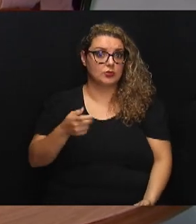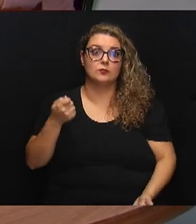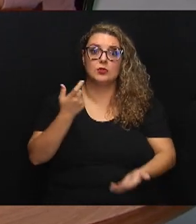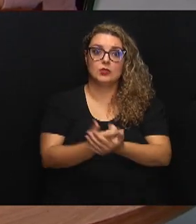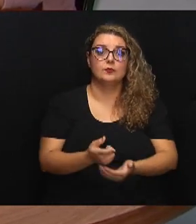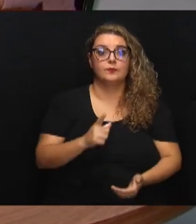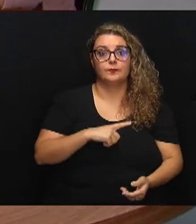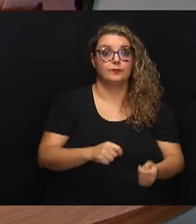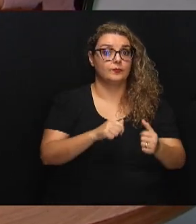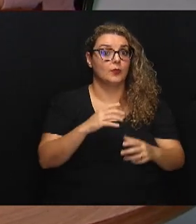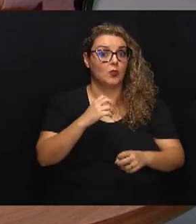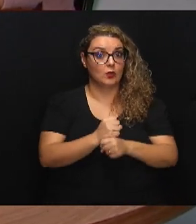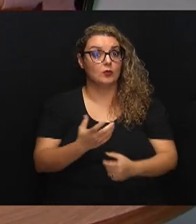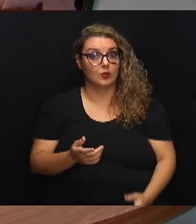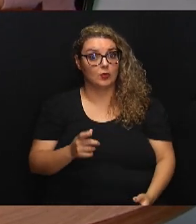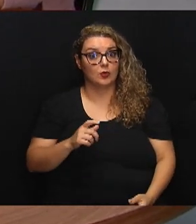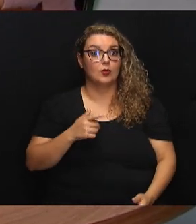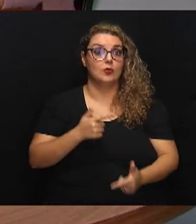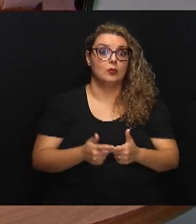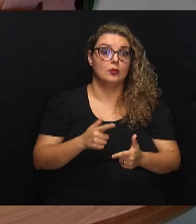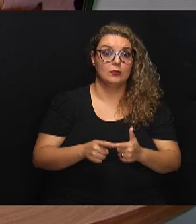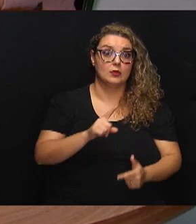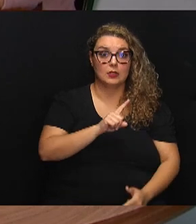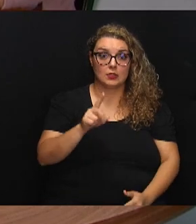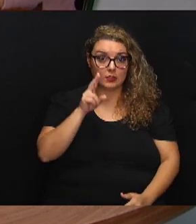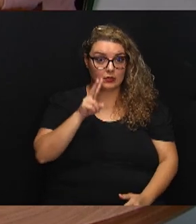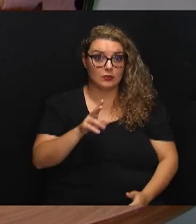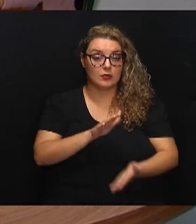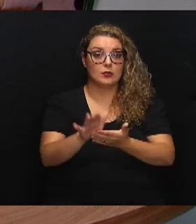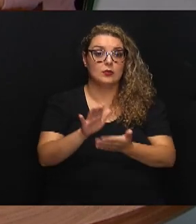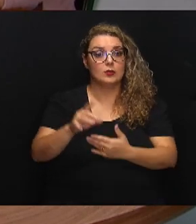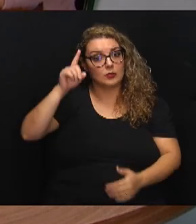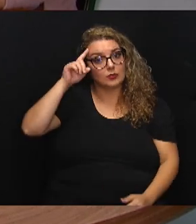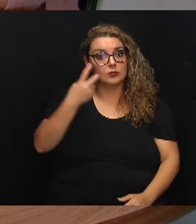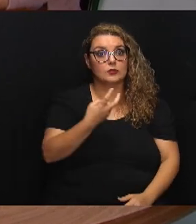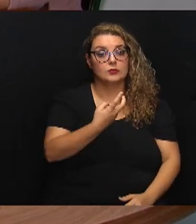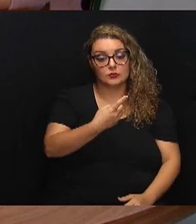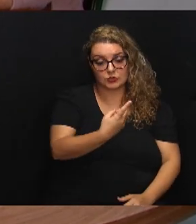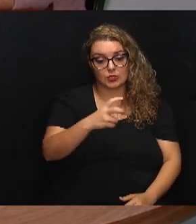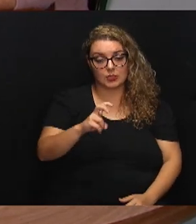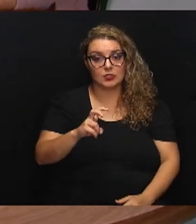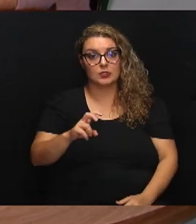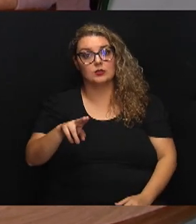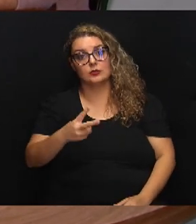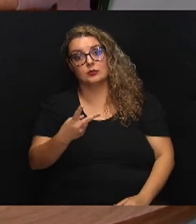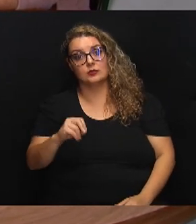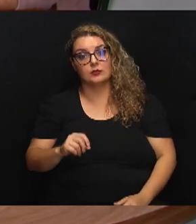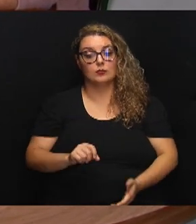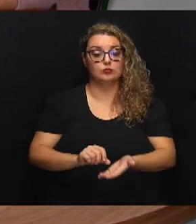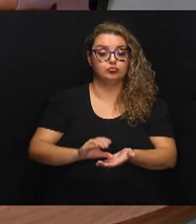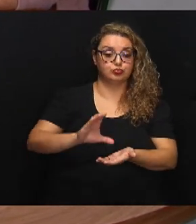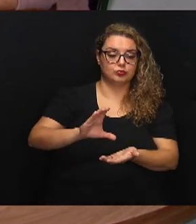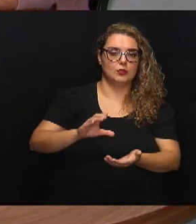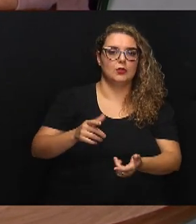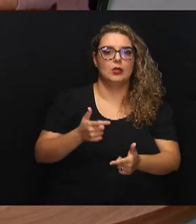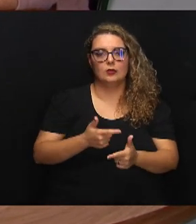benefícios, pontos. O problema é que você não vê que você está gastando e lá no dia 15, no dia 20, vem aquele montante muito grande. Que eu sempre falo que o problema, acho